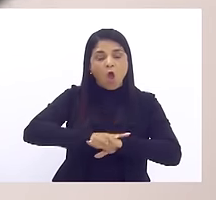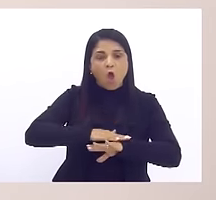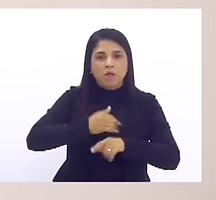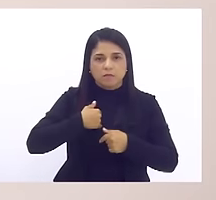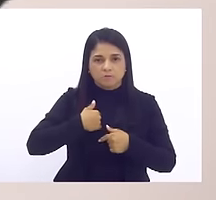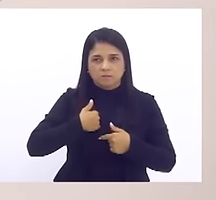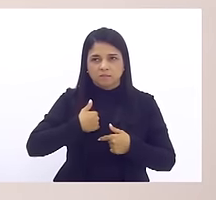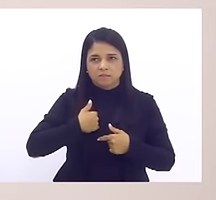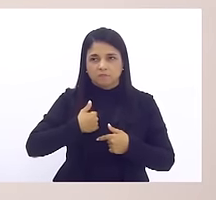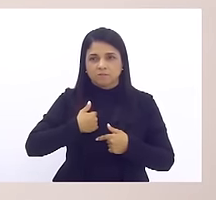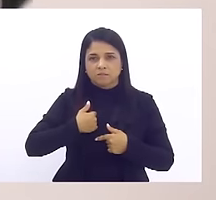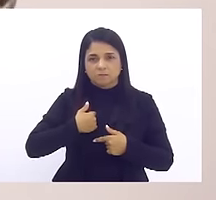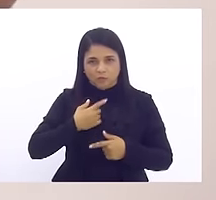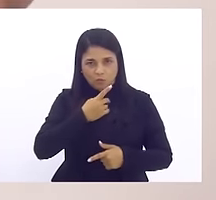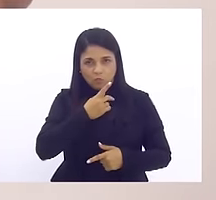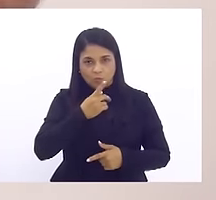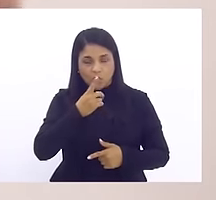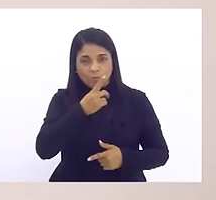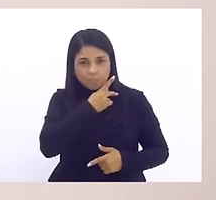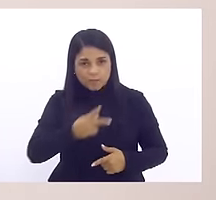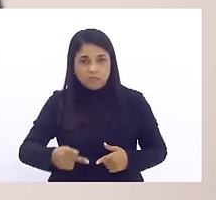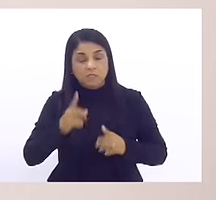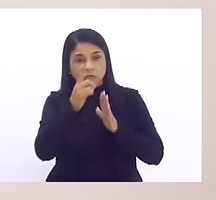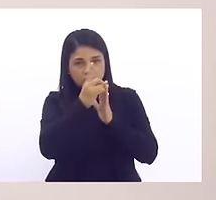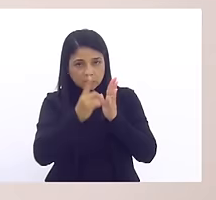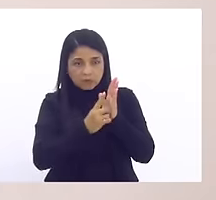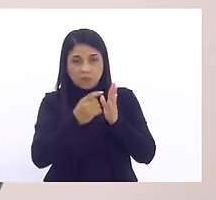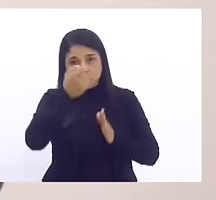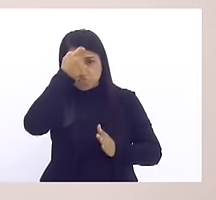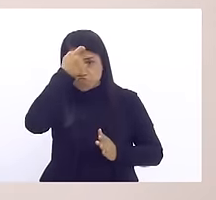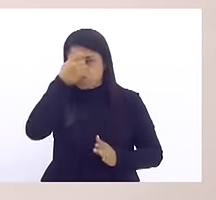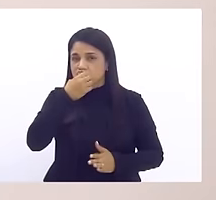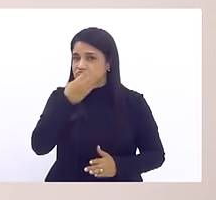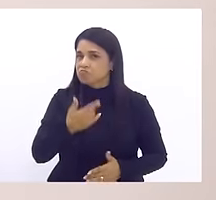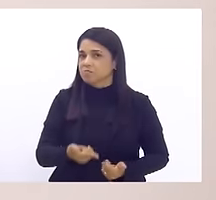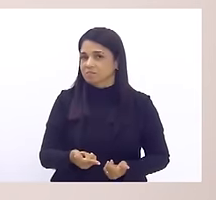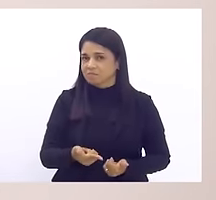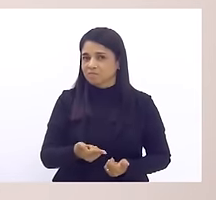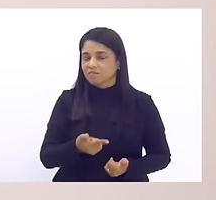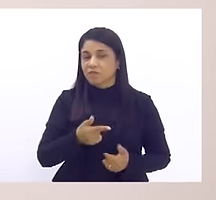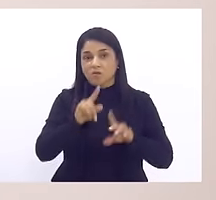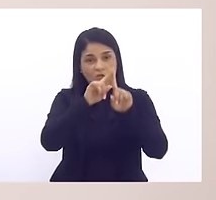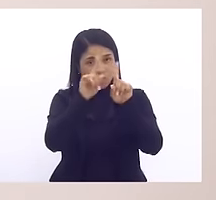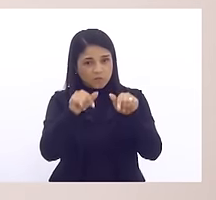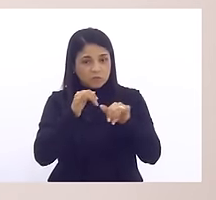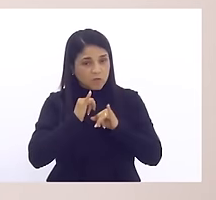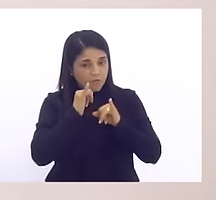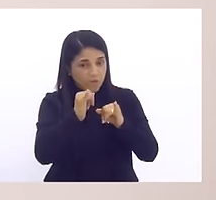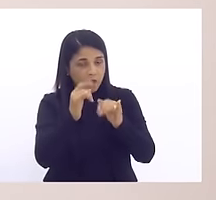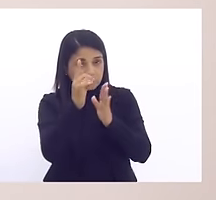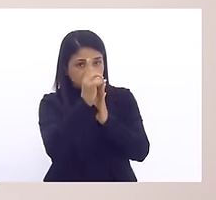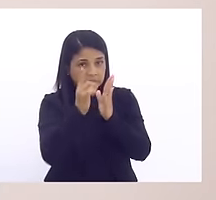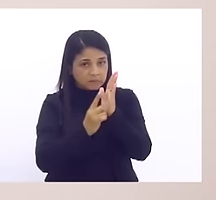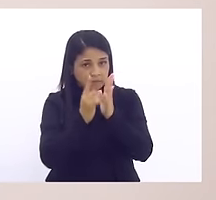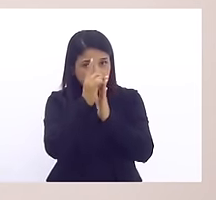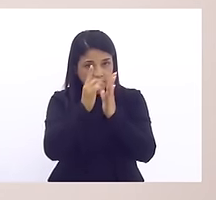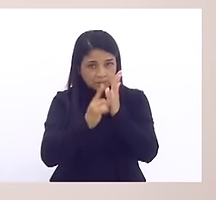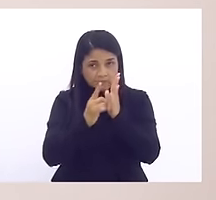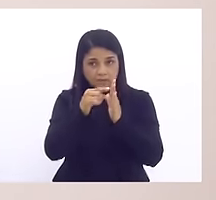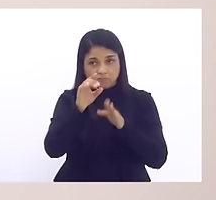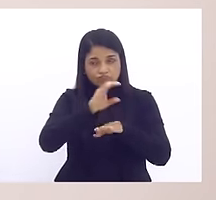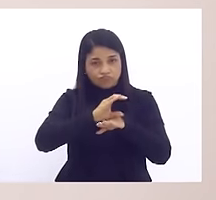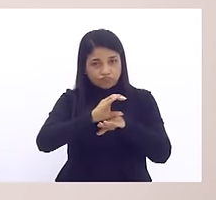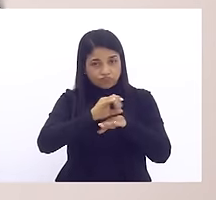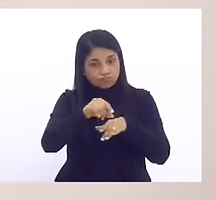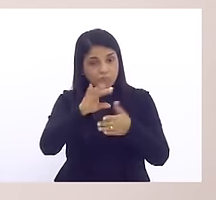até o presidente E aí eu falo para os funcionários do Detran estatutários vocês